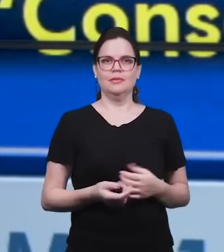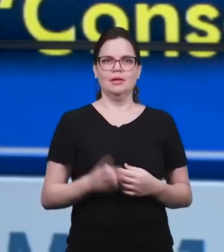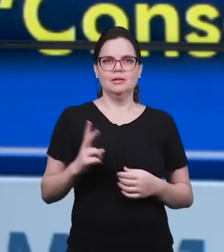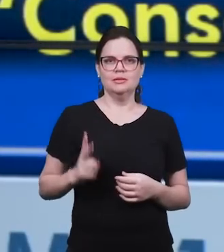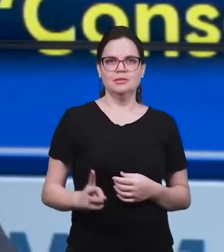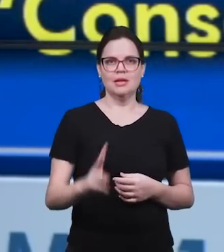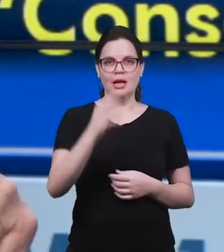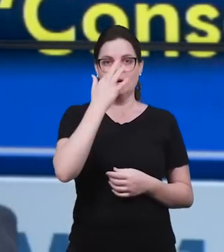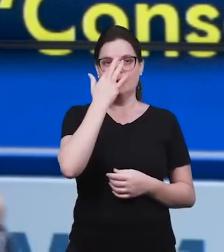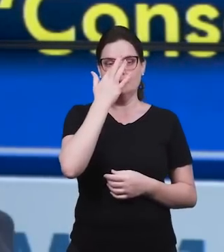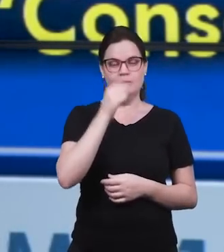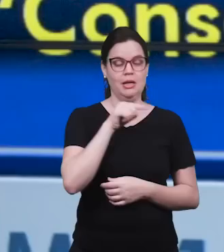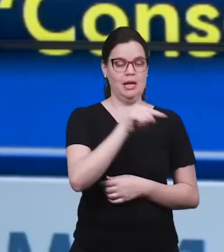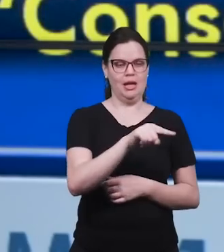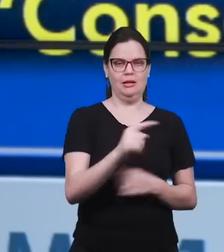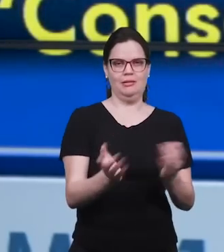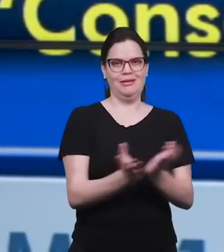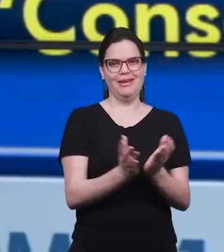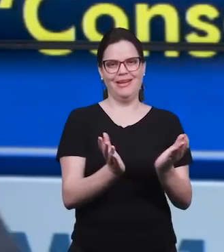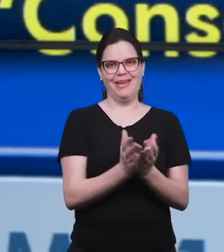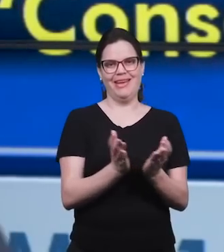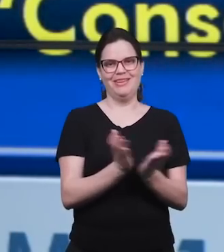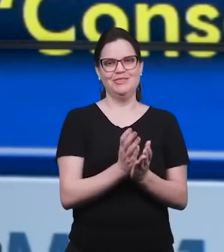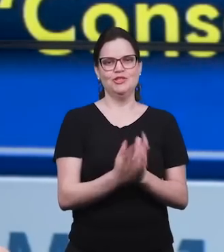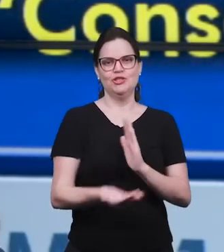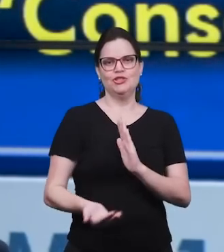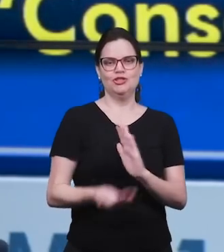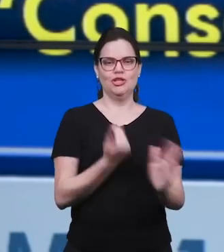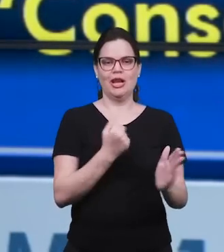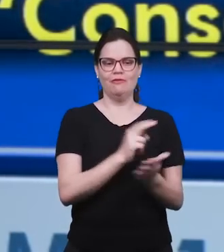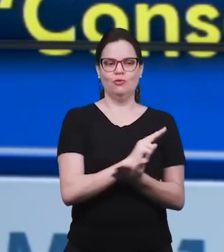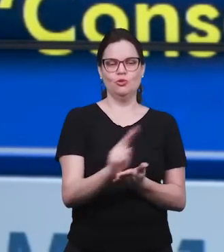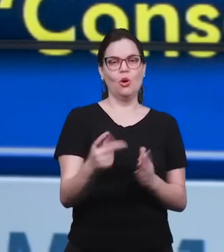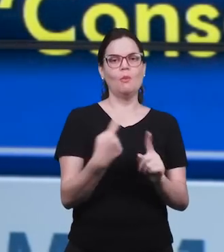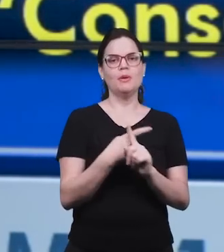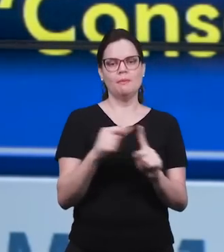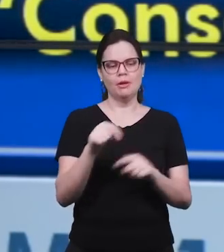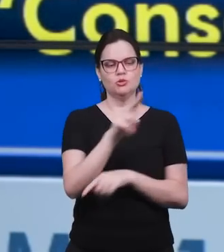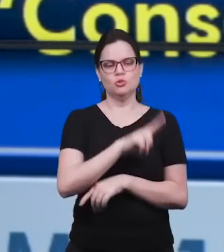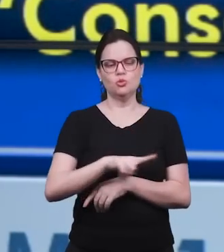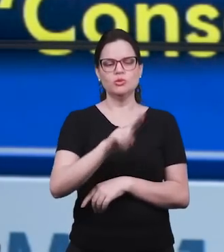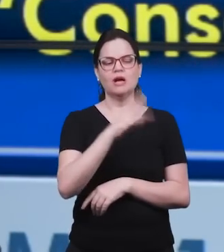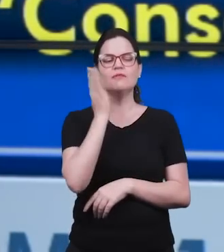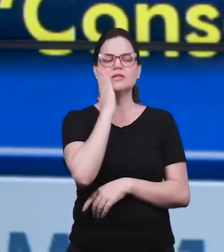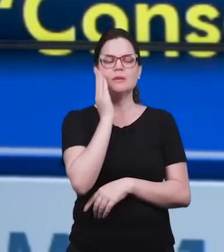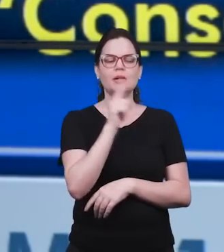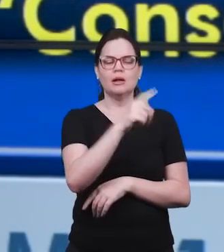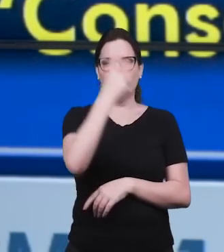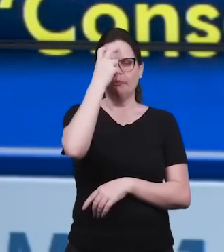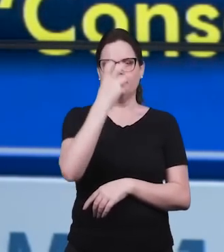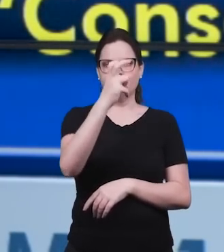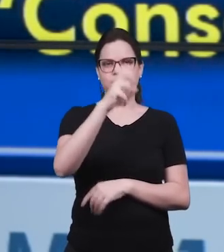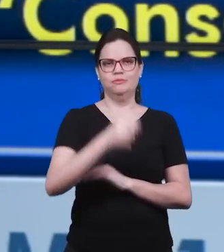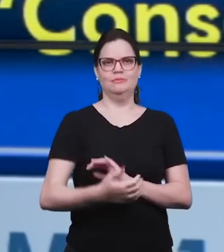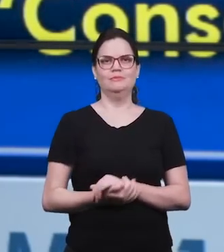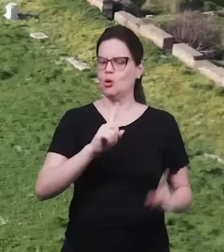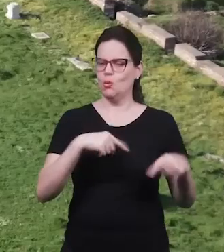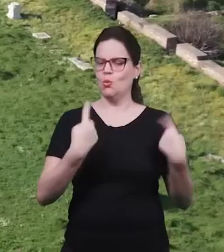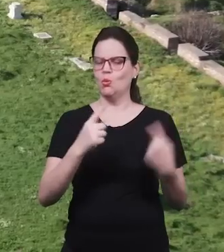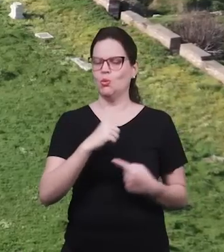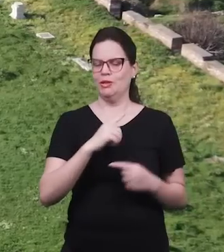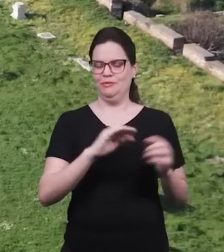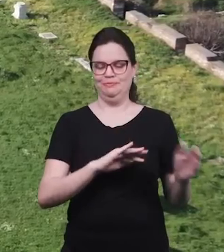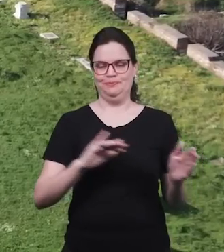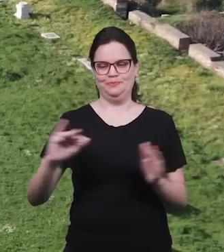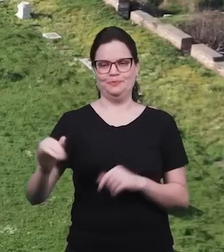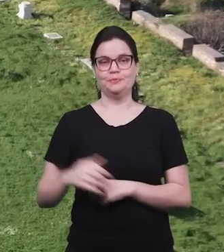tiravam o nome dele, né? Porque como ele era protestante, mas usavam os trabalhos deles, da inteligência de Philippe Melanchthon. Vamos